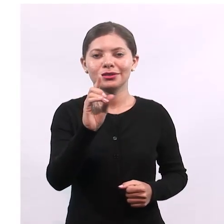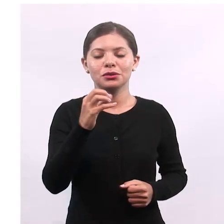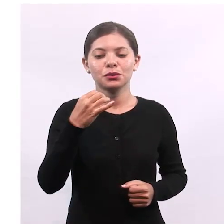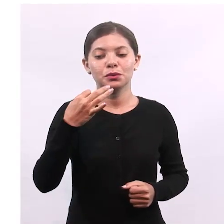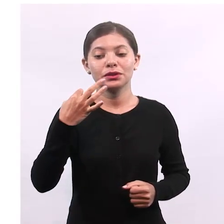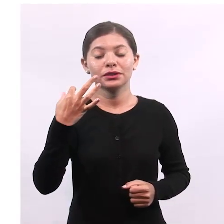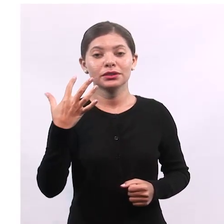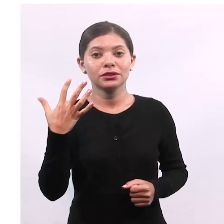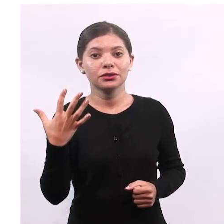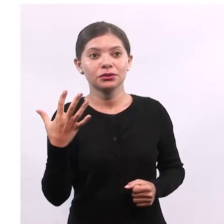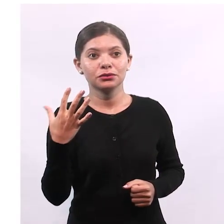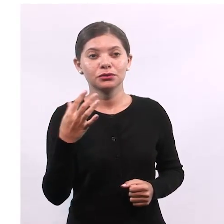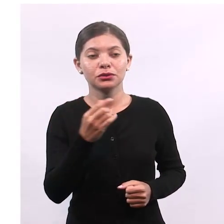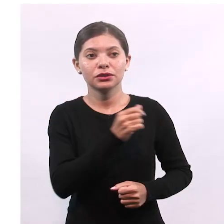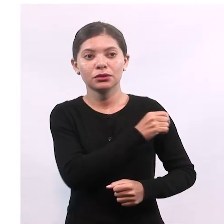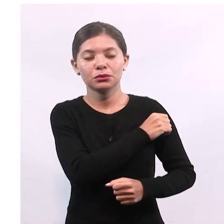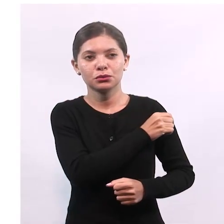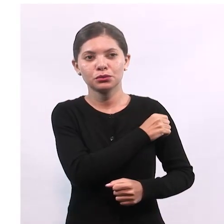alunos